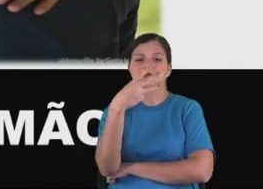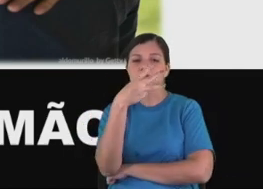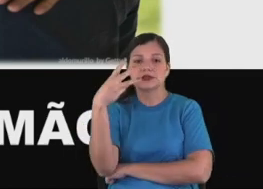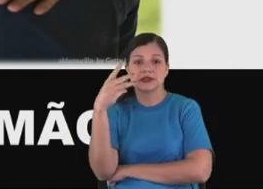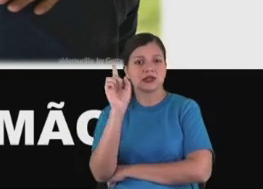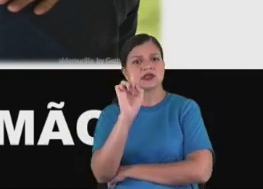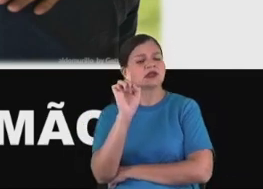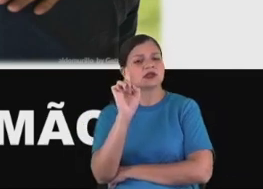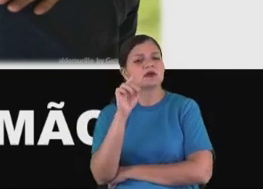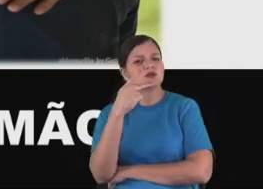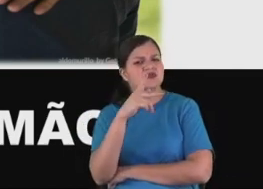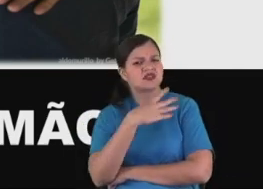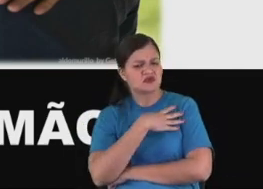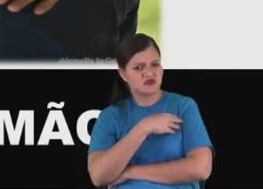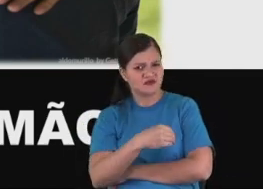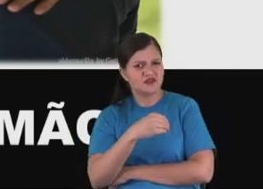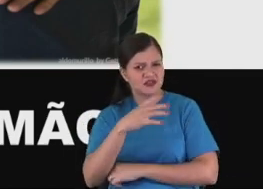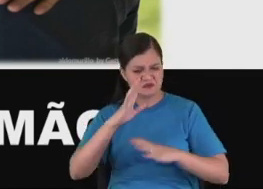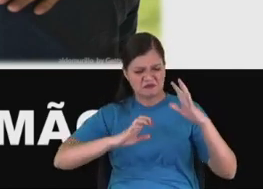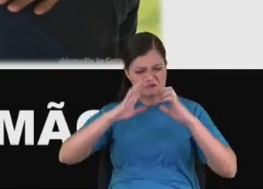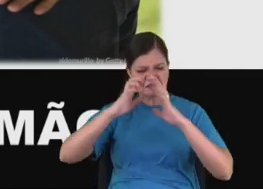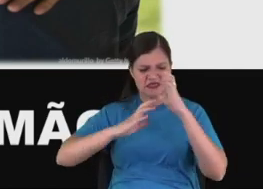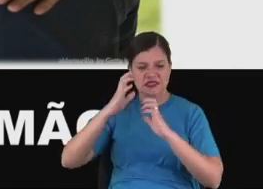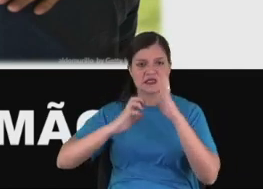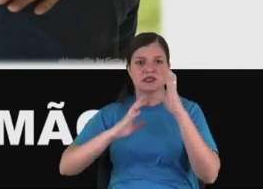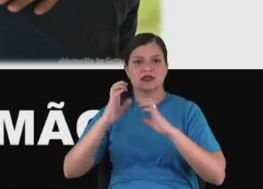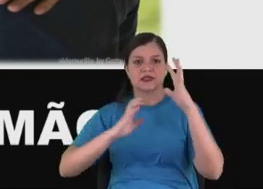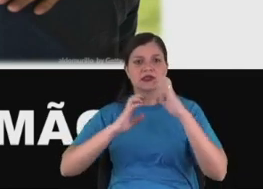filhos briguem um com o outro.